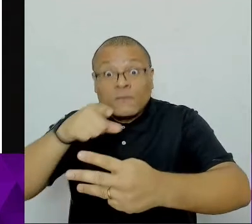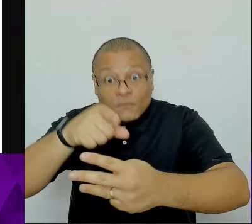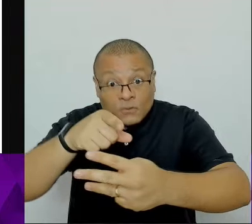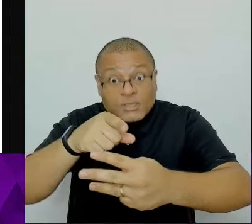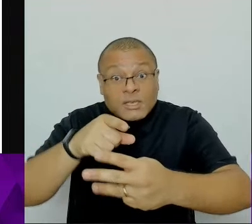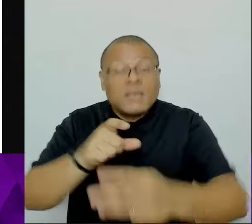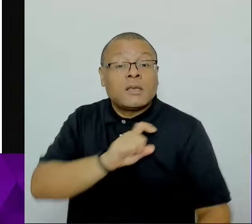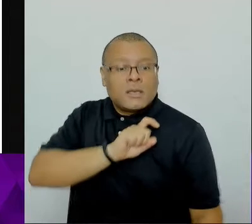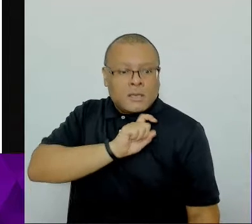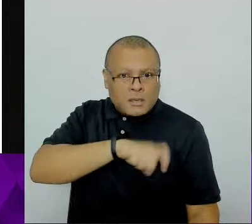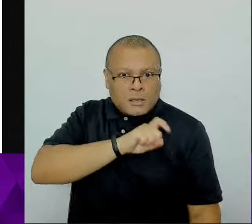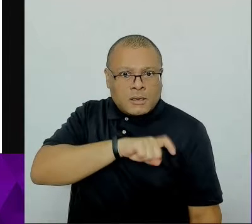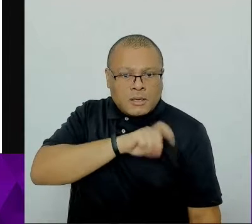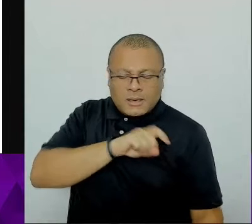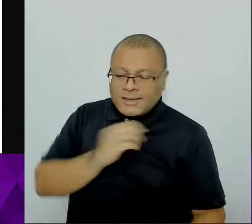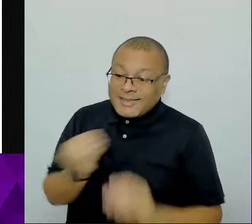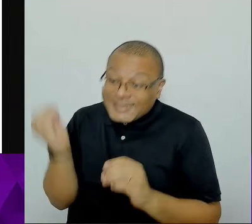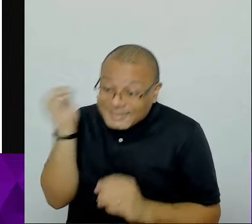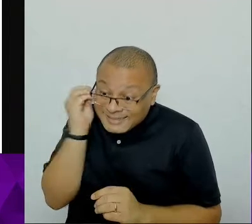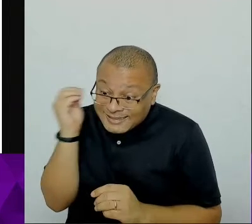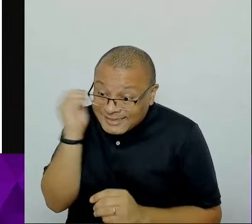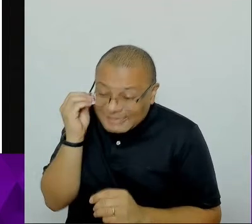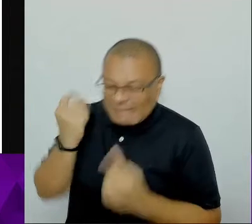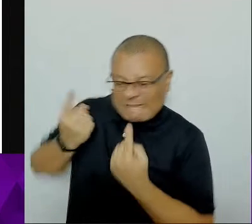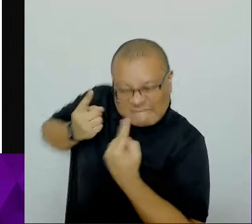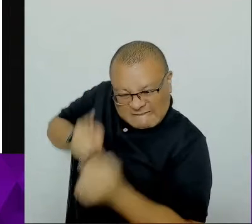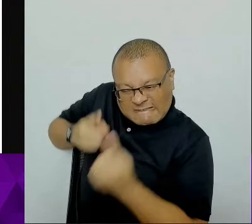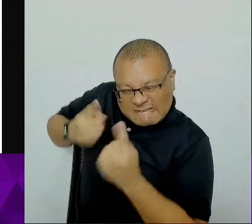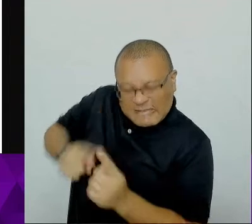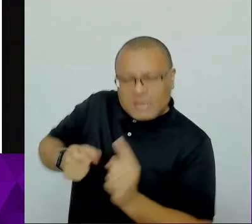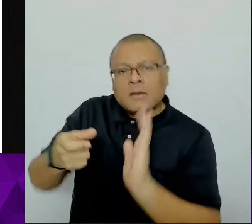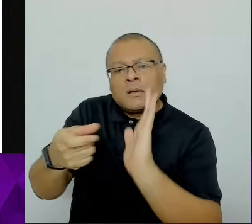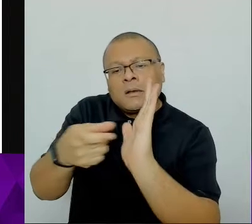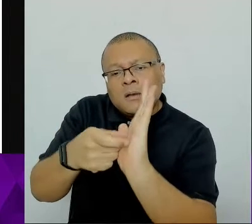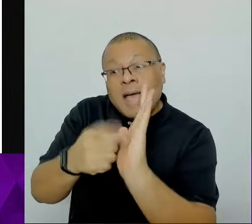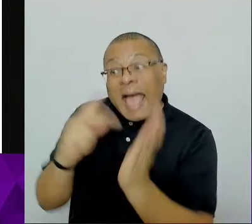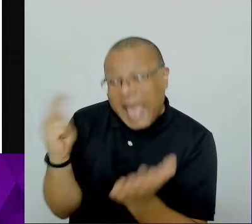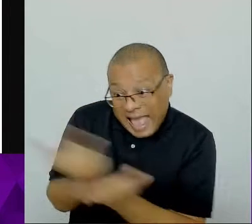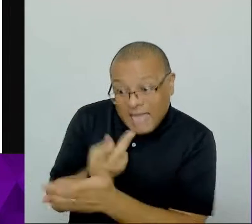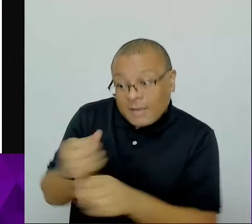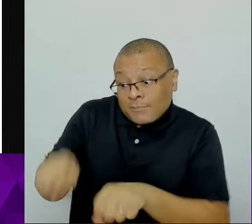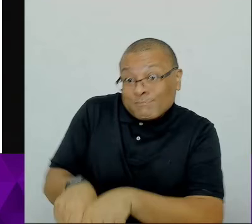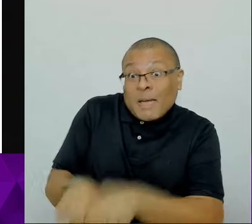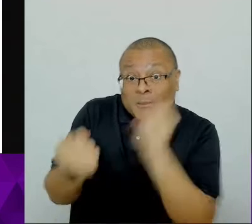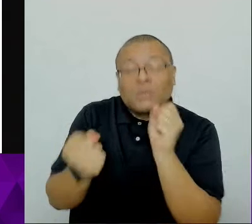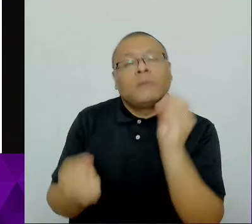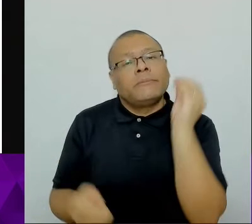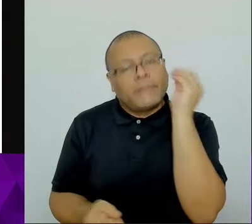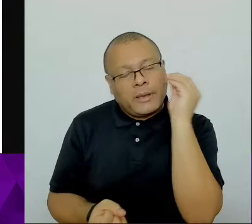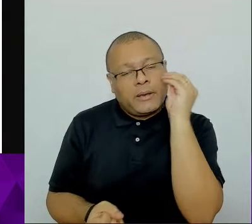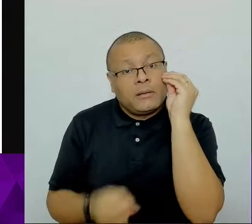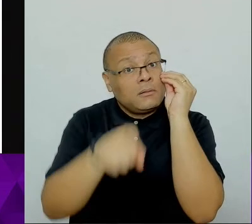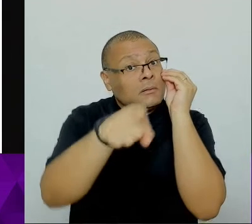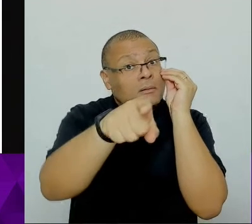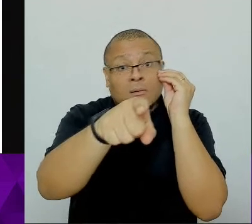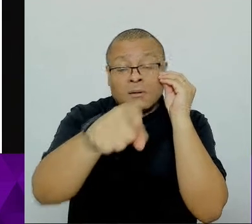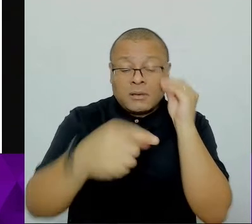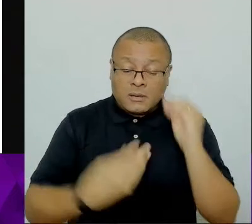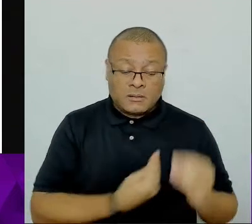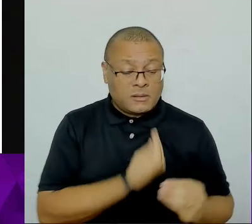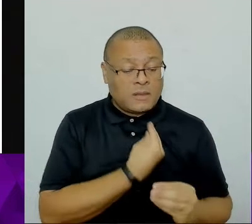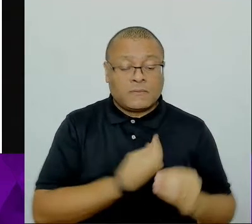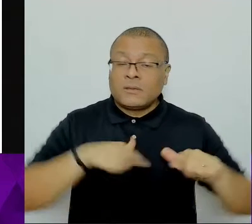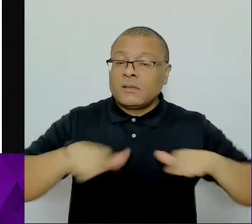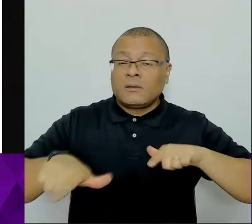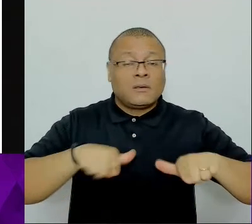propósito, para que você teste como é que você lidaria com aquela situação. Então a gente pode fazer isso também na nossa carreira. Às